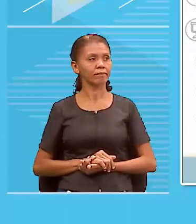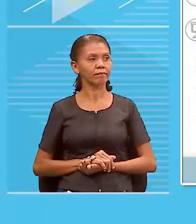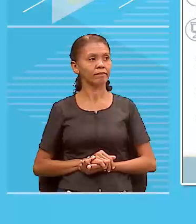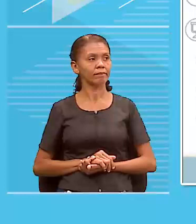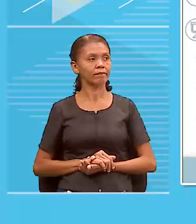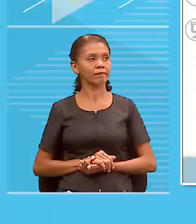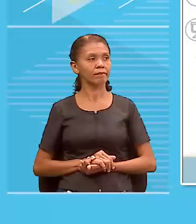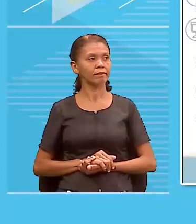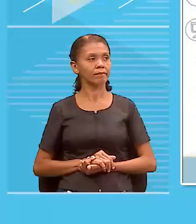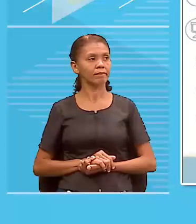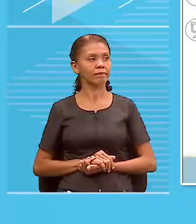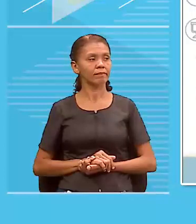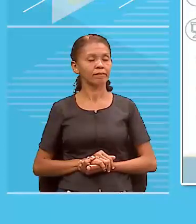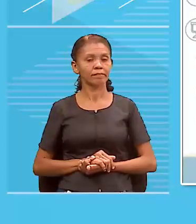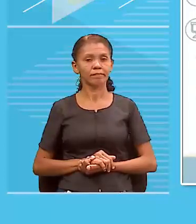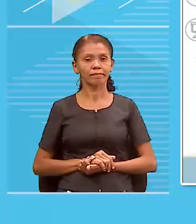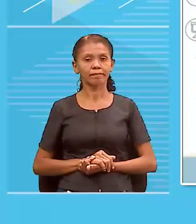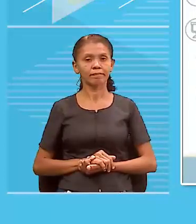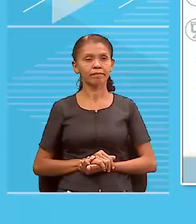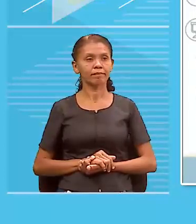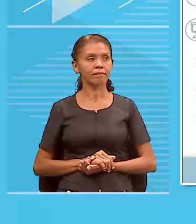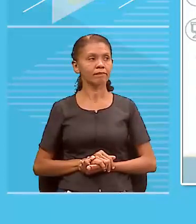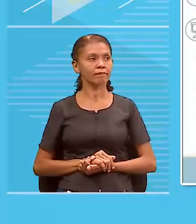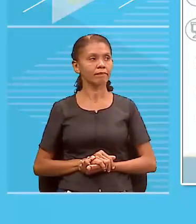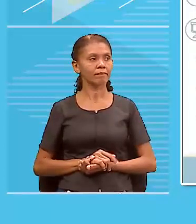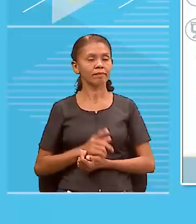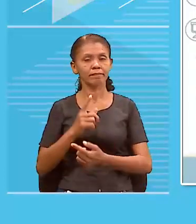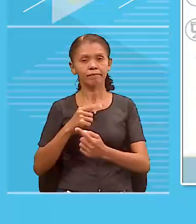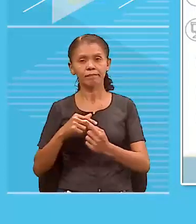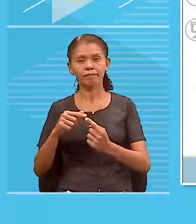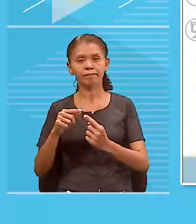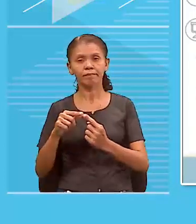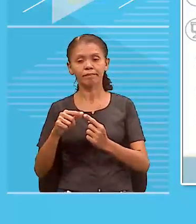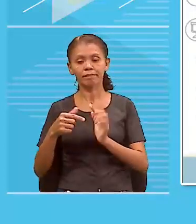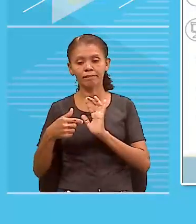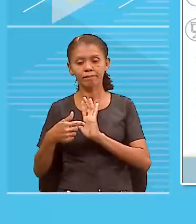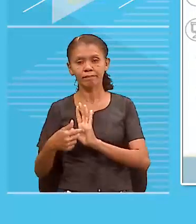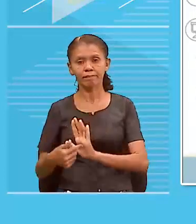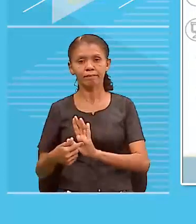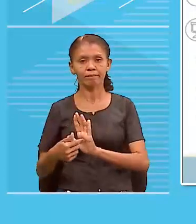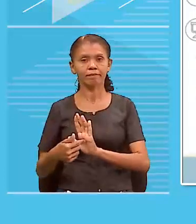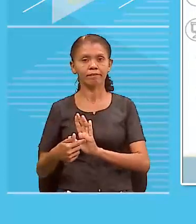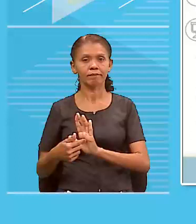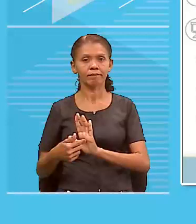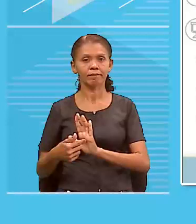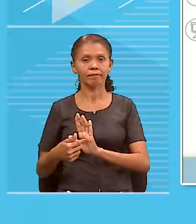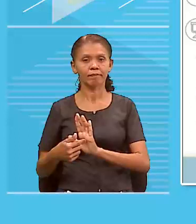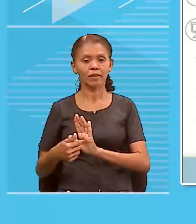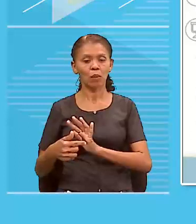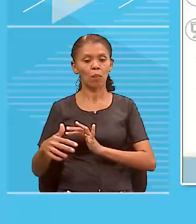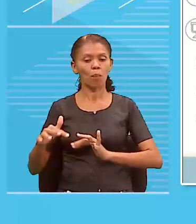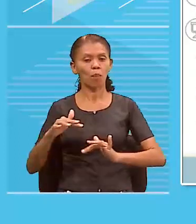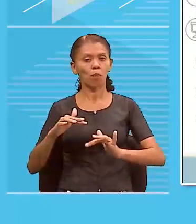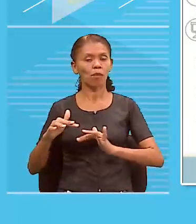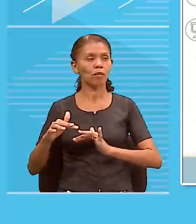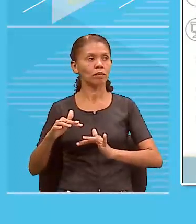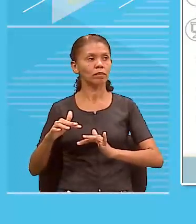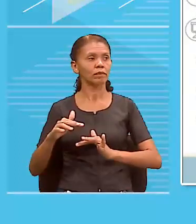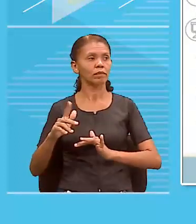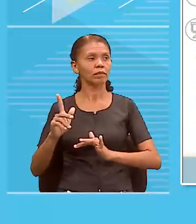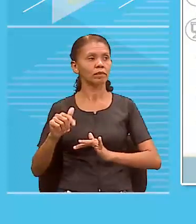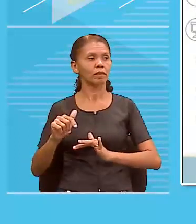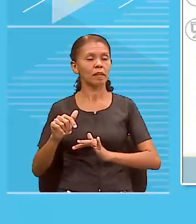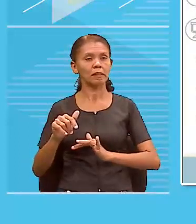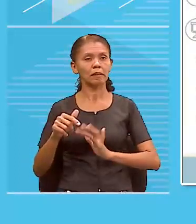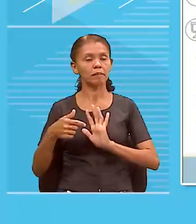no estado de comando para que rir snex Saint Paul tá aqui temos aqui um uma